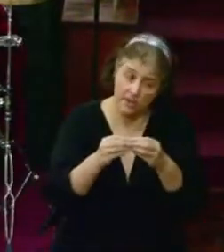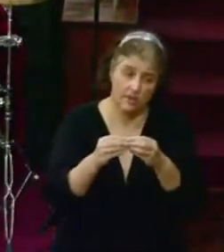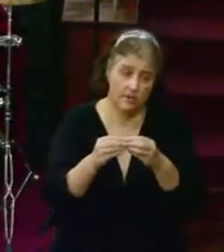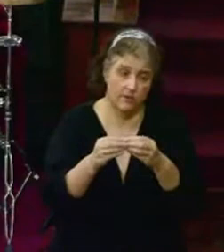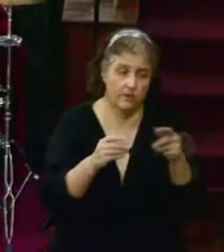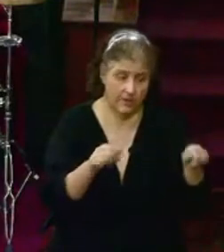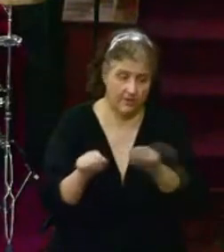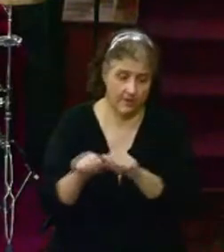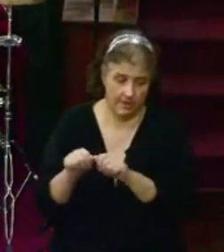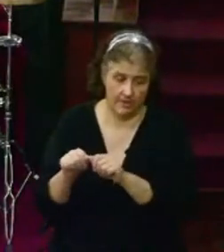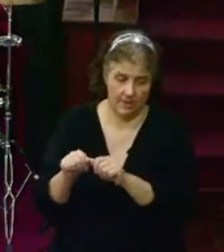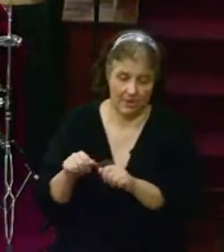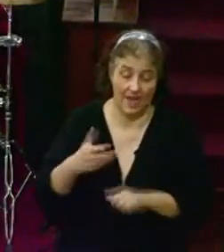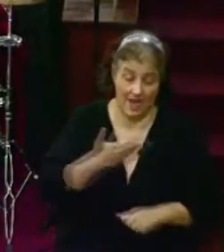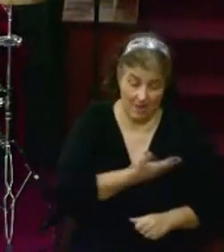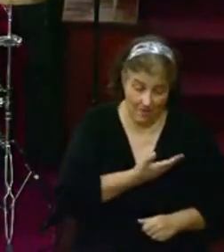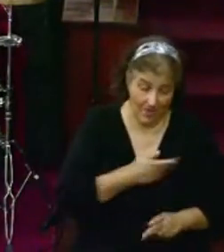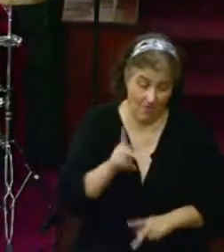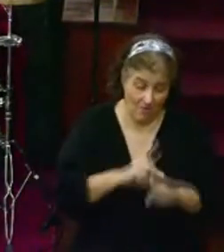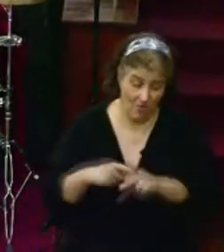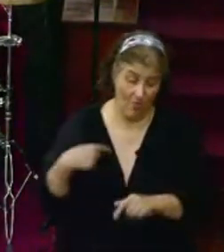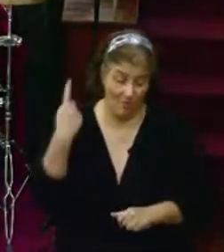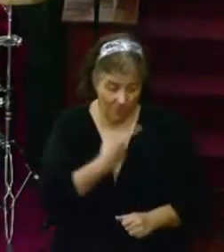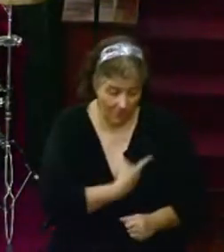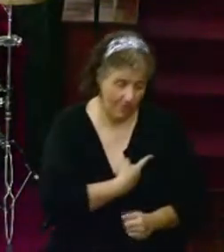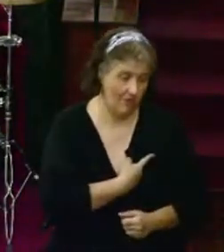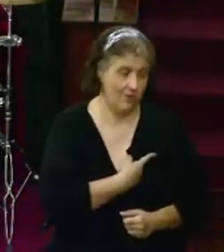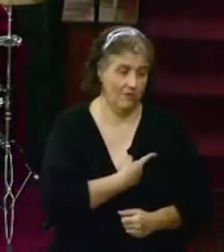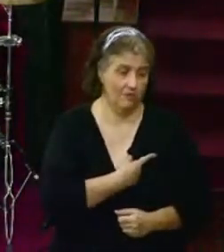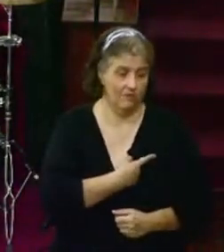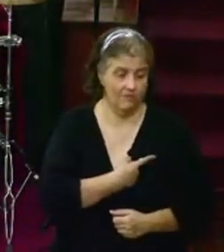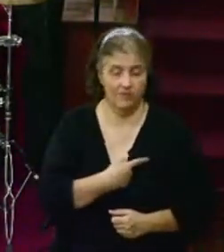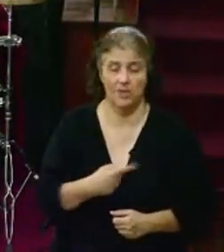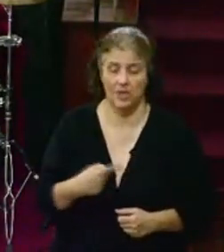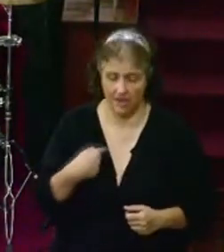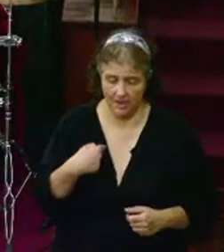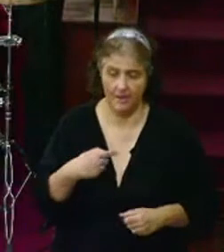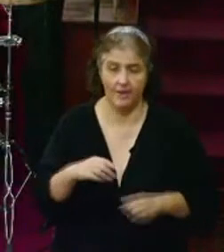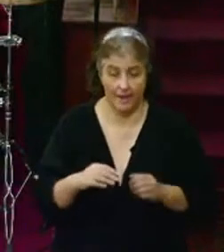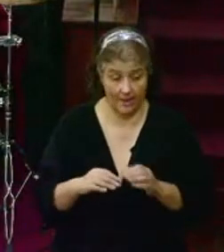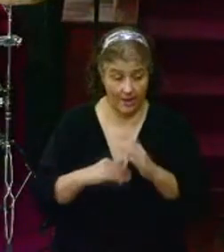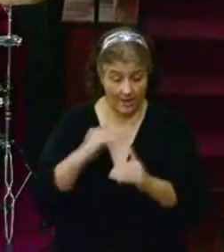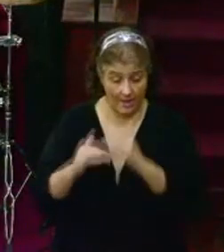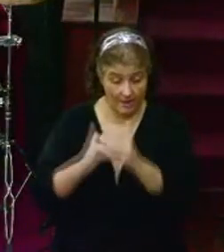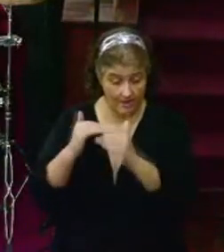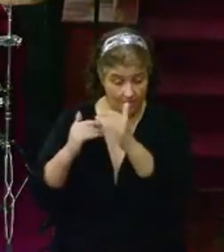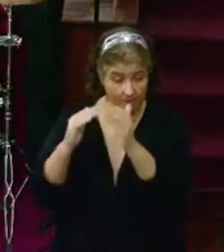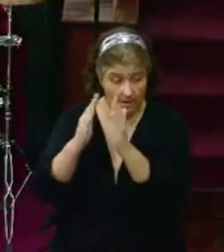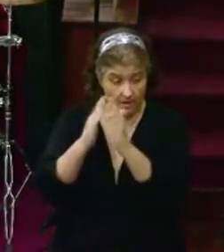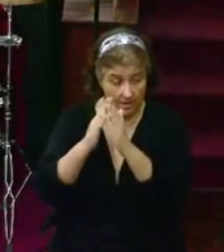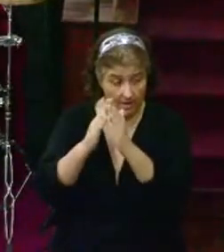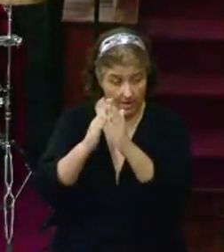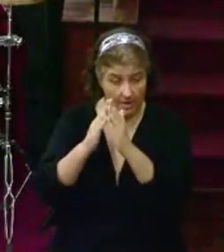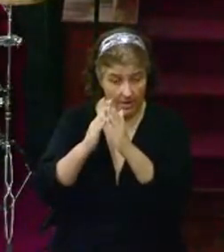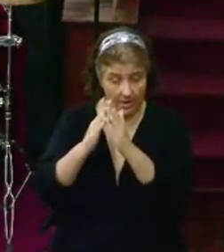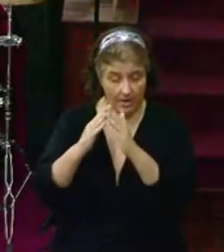povo e ele mesmo nos edificou a sinagoga. Pode imaginar, e você conhece certas situações